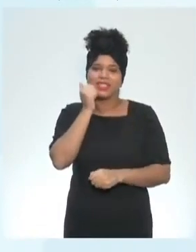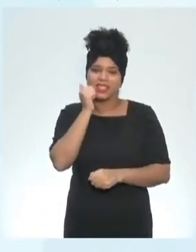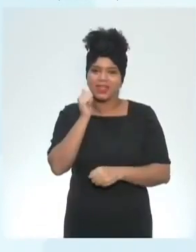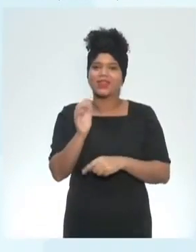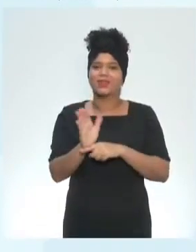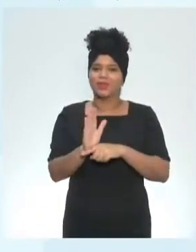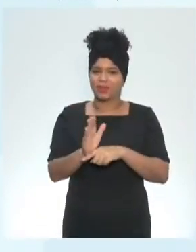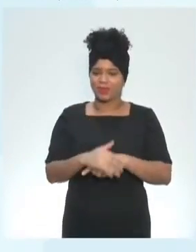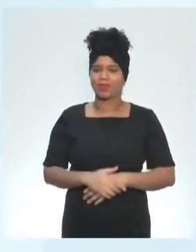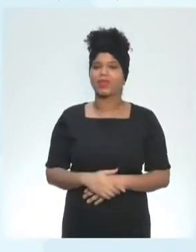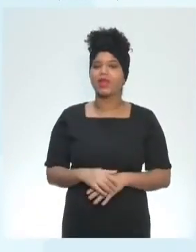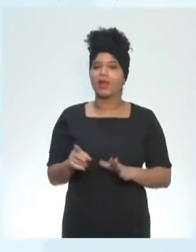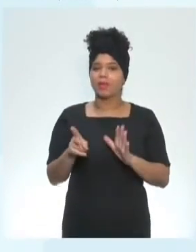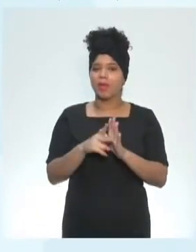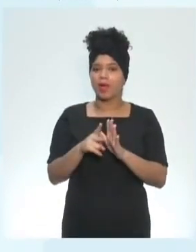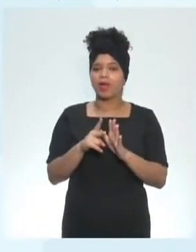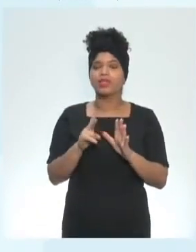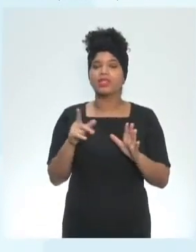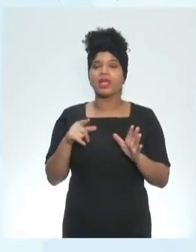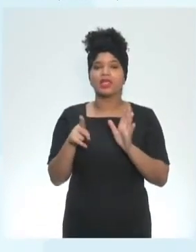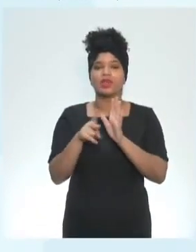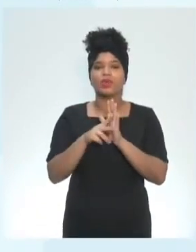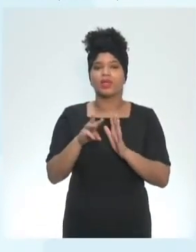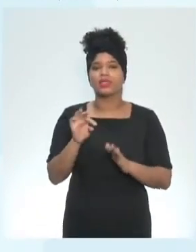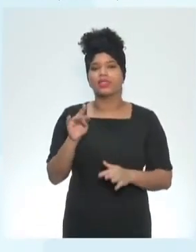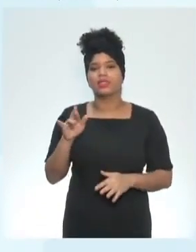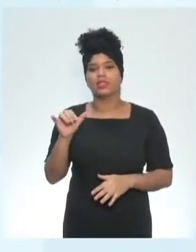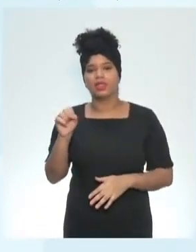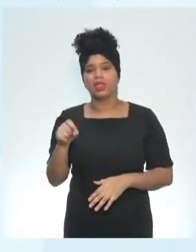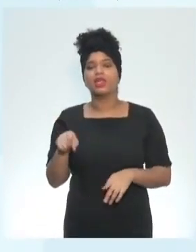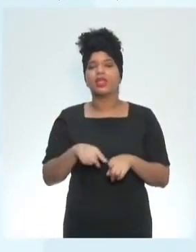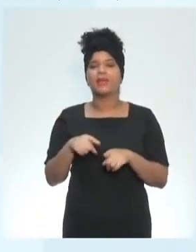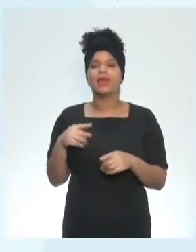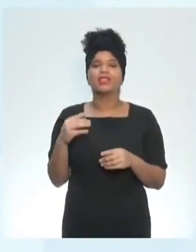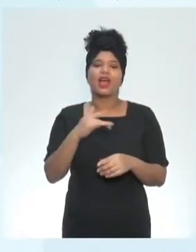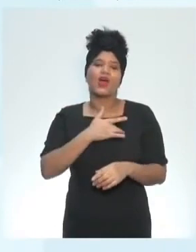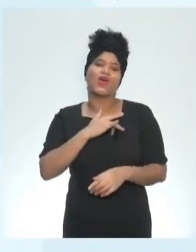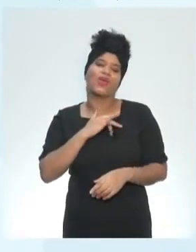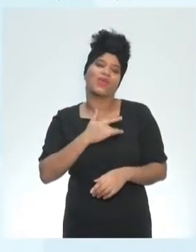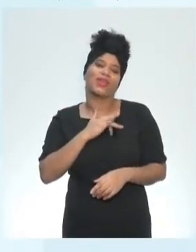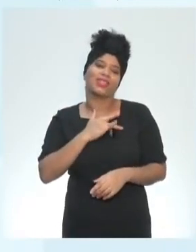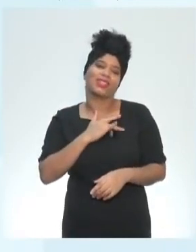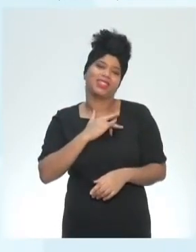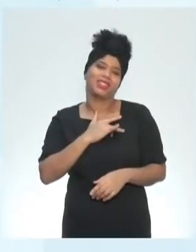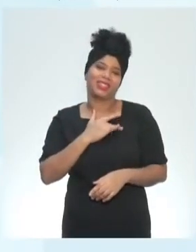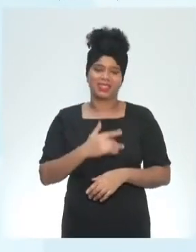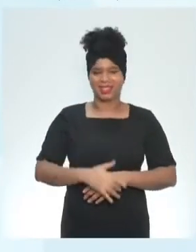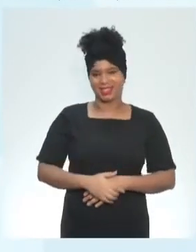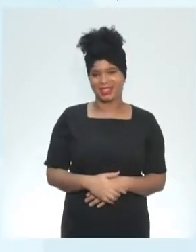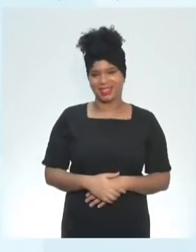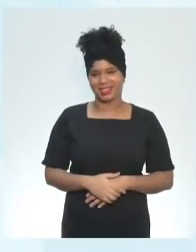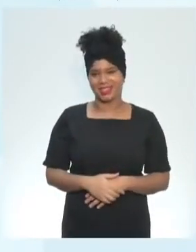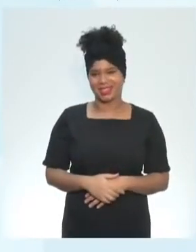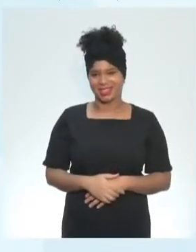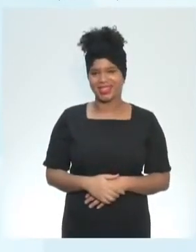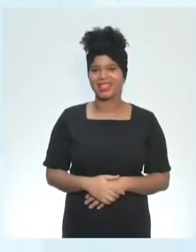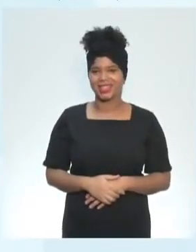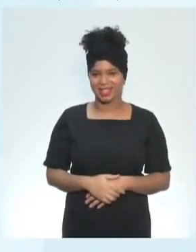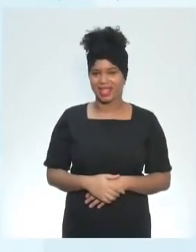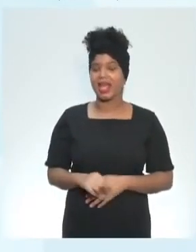Fryer Western Western and Love Story Love Story o nosso romance